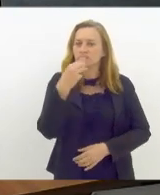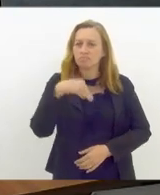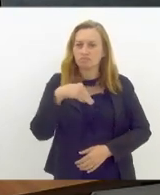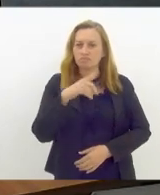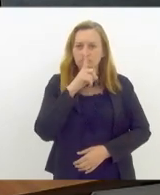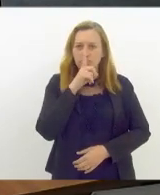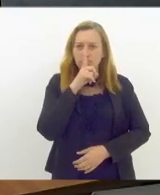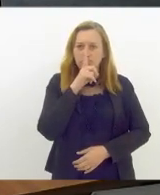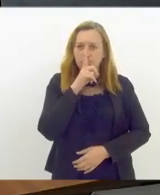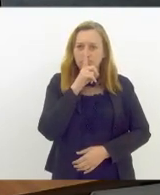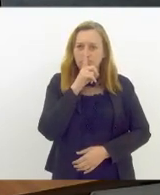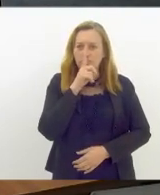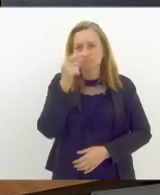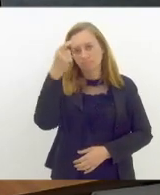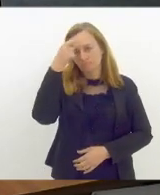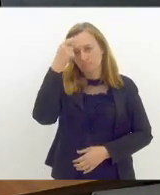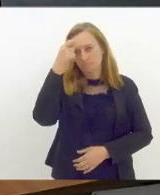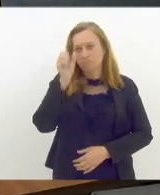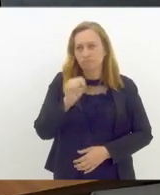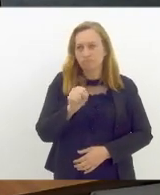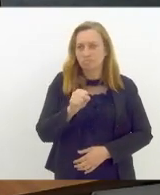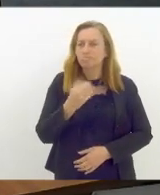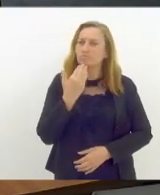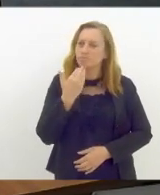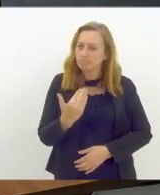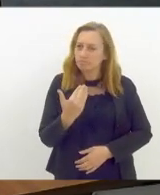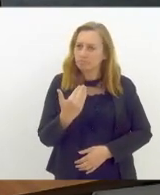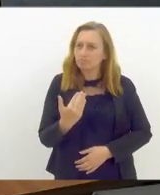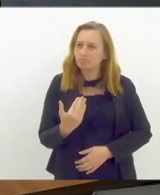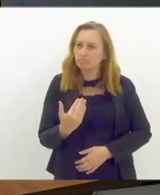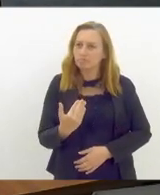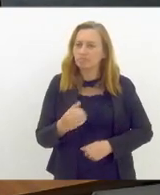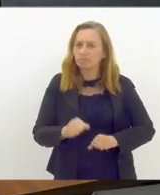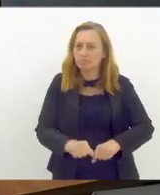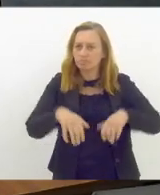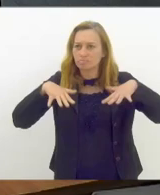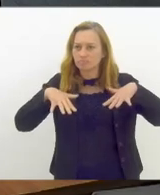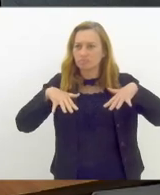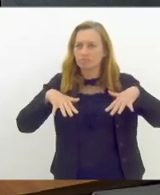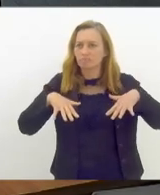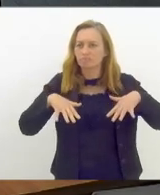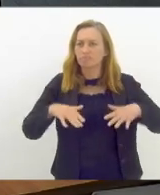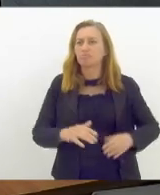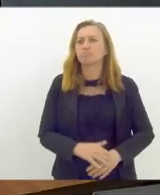né? Podemos, em memória. Sim. Né? Então, vamos pedir ao plenário...